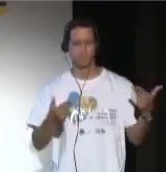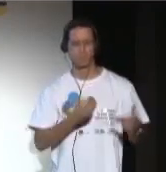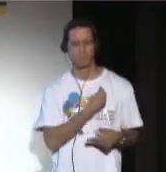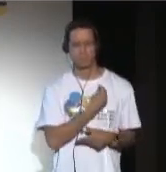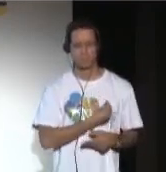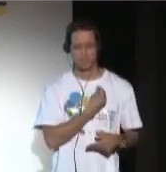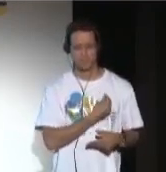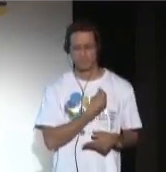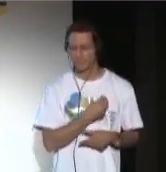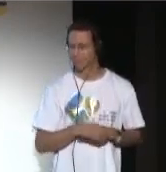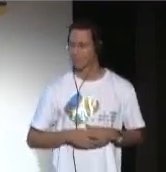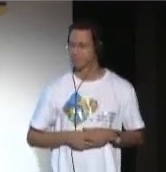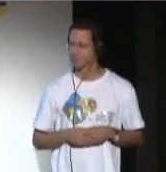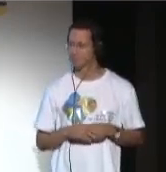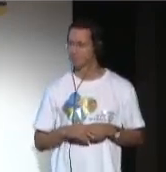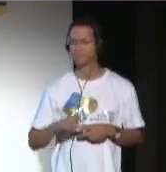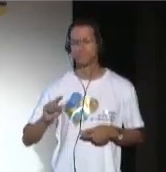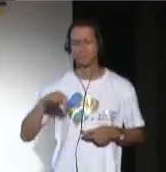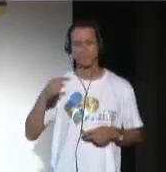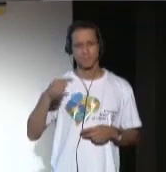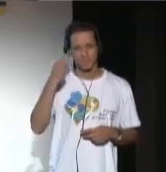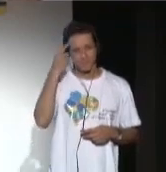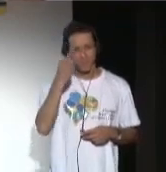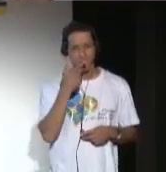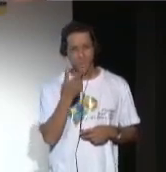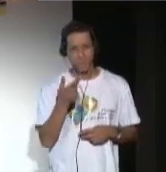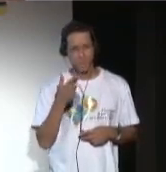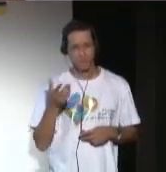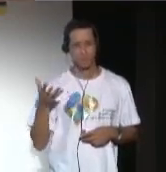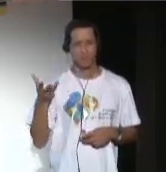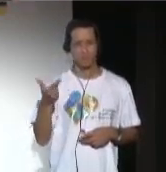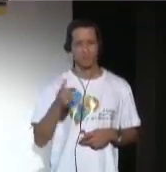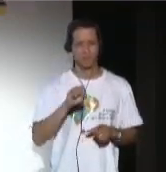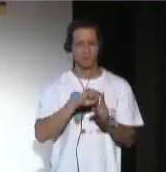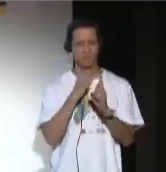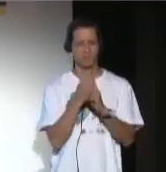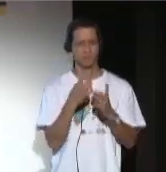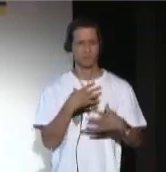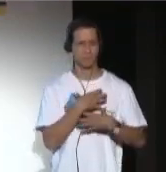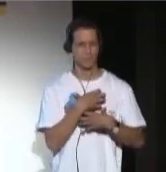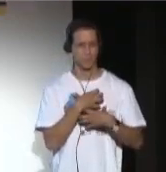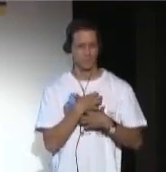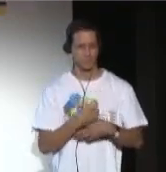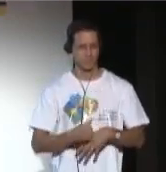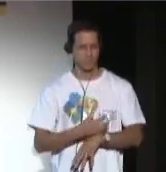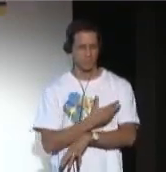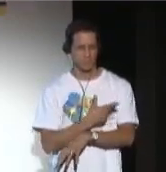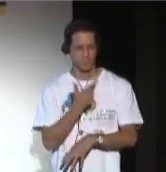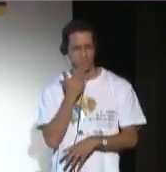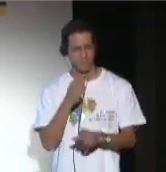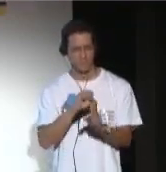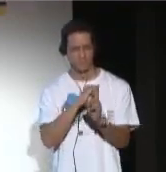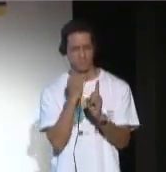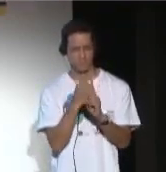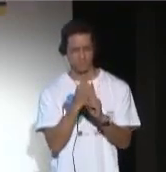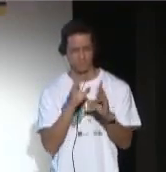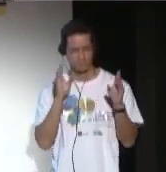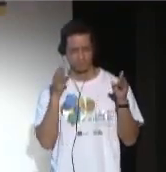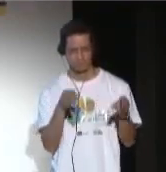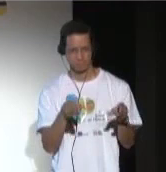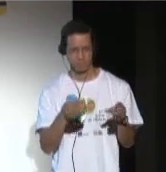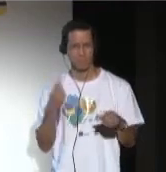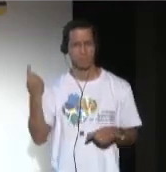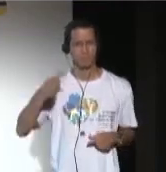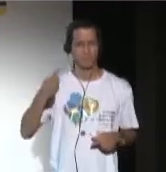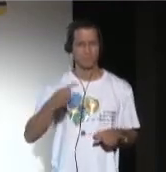As próximas, lembra que a gente falou sobre habilidades socioemocionais? Bom, vamos falar da parte social, então. Em